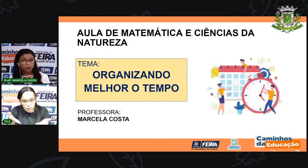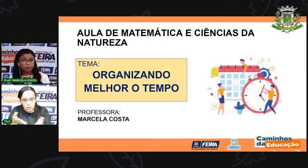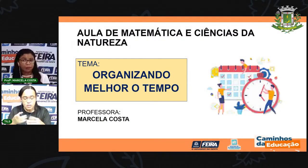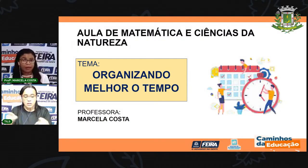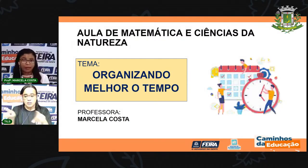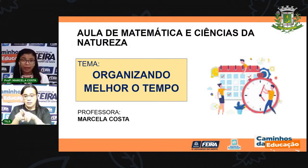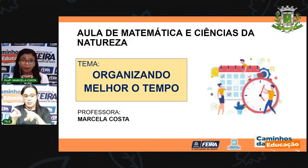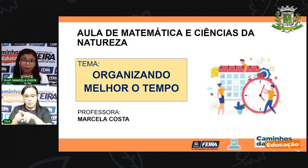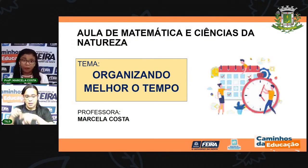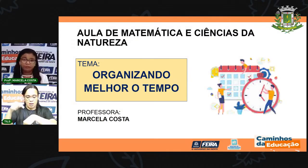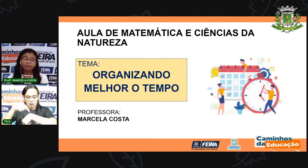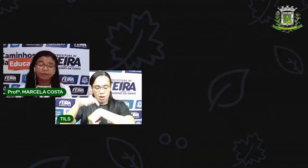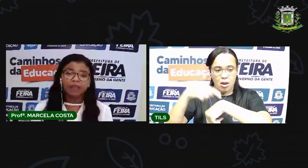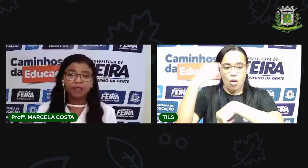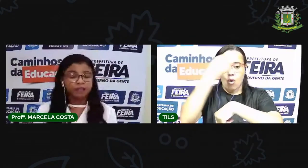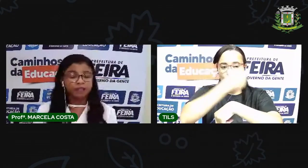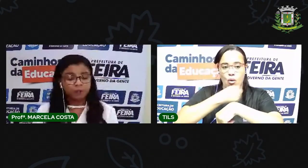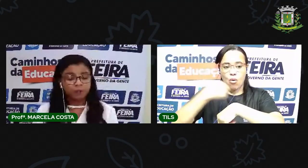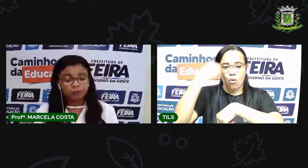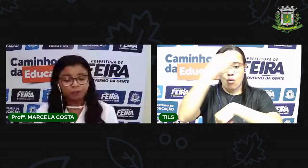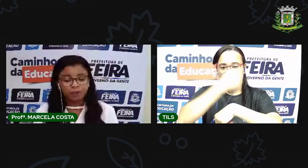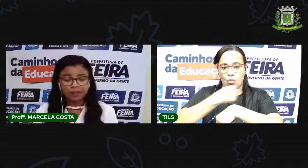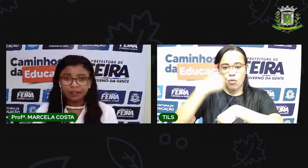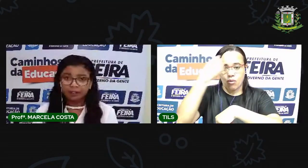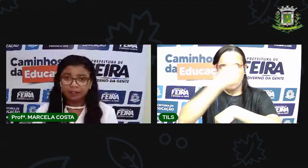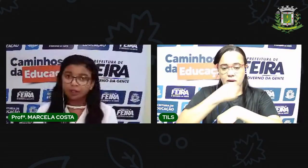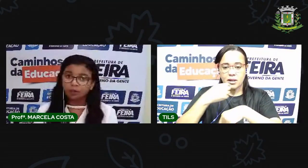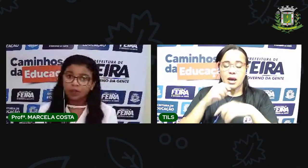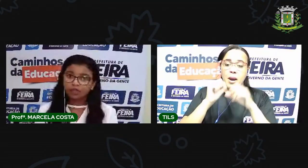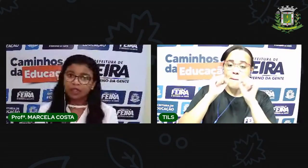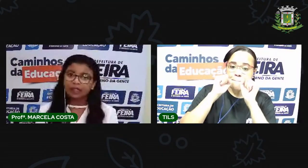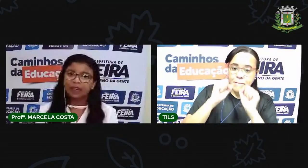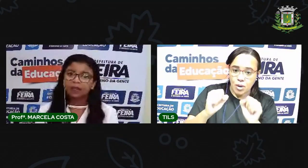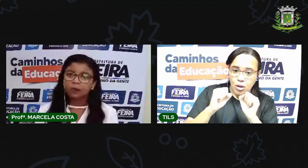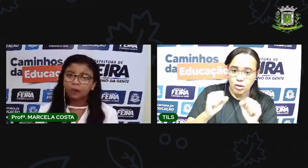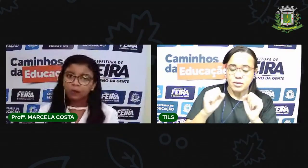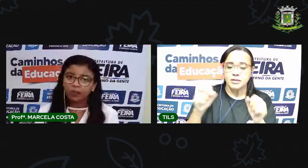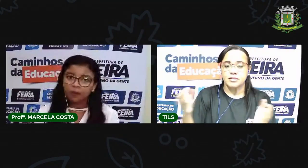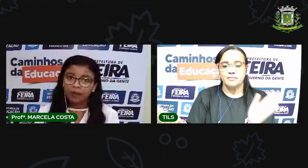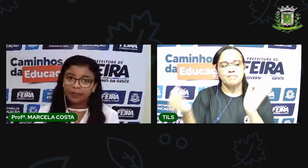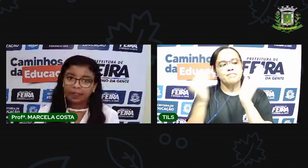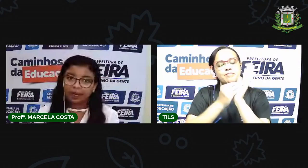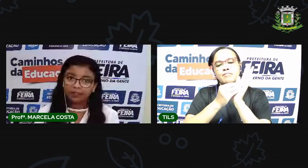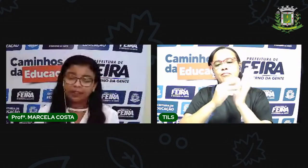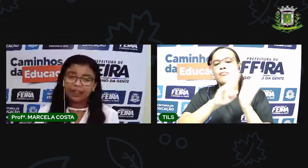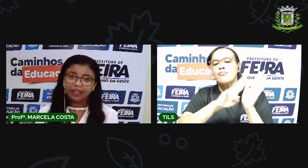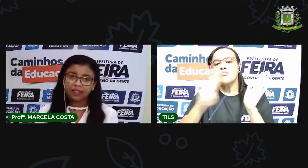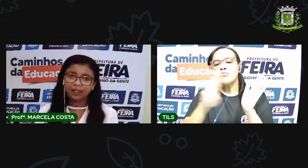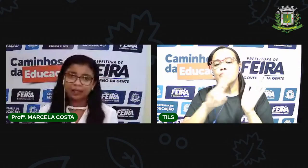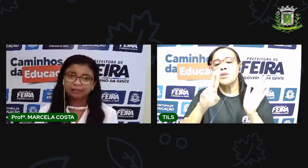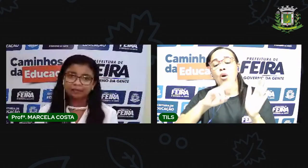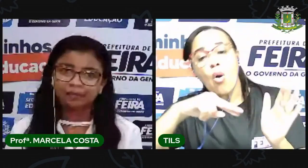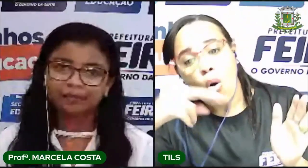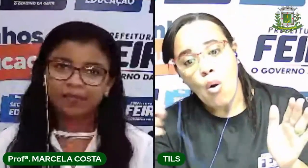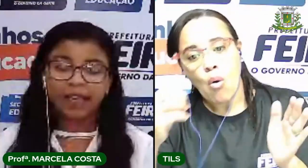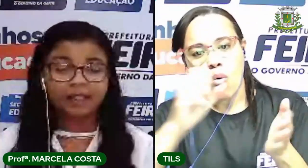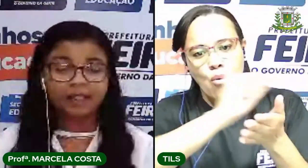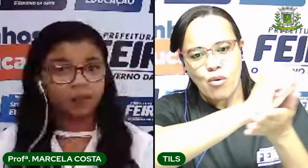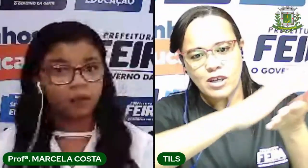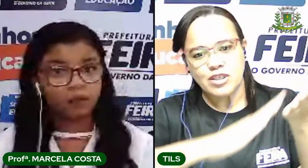relógio para marcar a hora. E você pode escrever na sua agenda qual é a tarefa daquele dia.